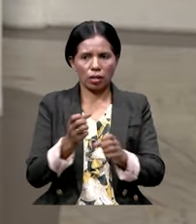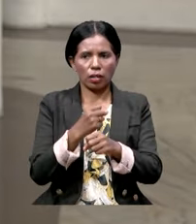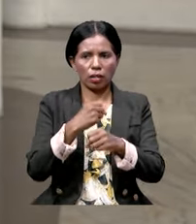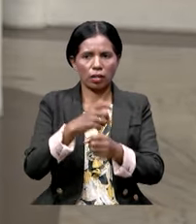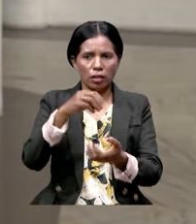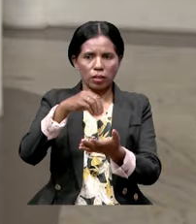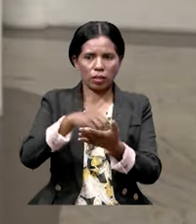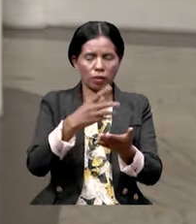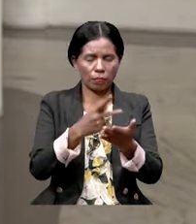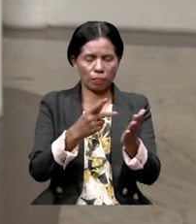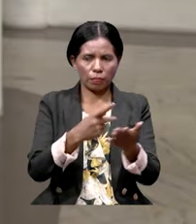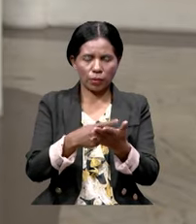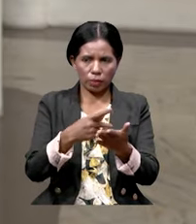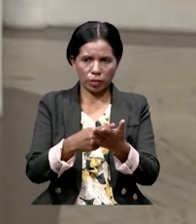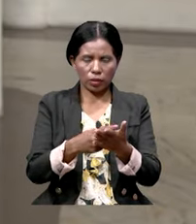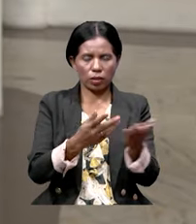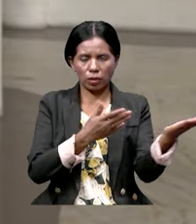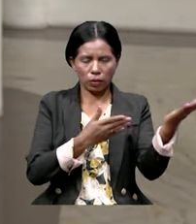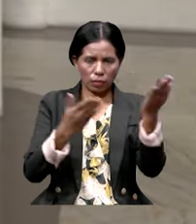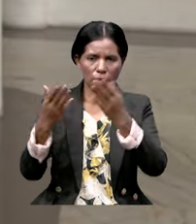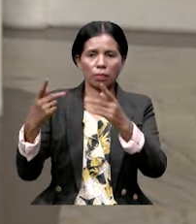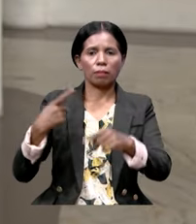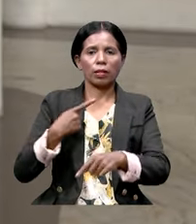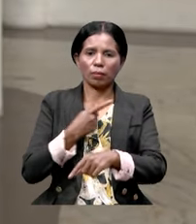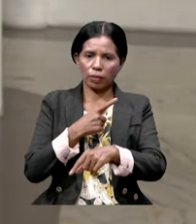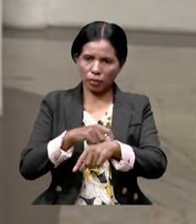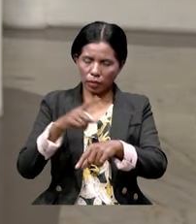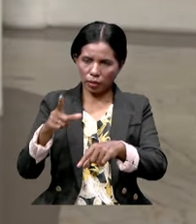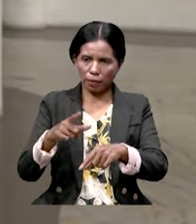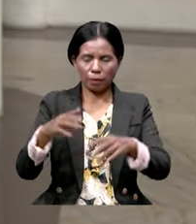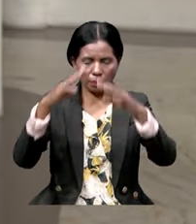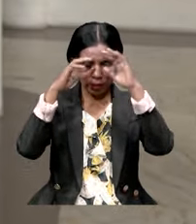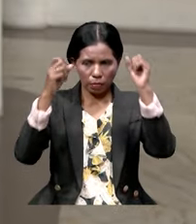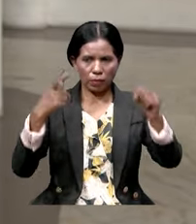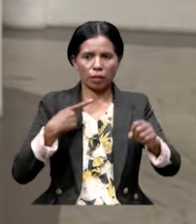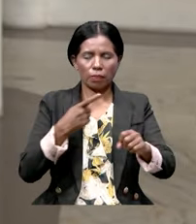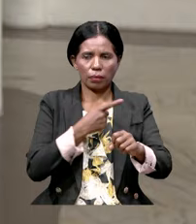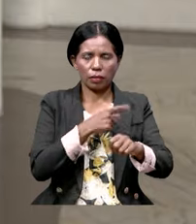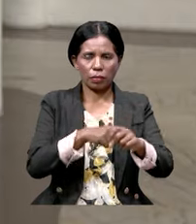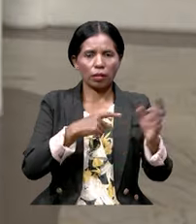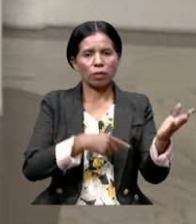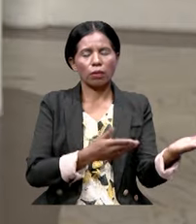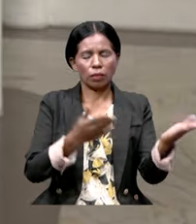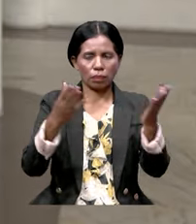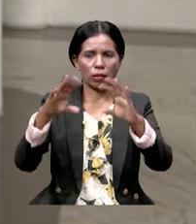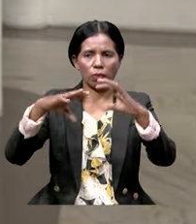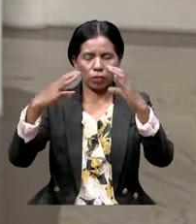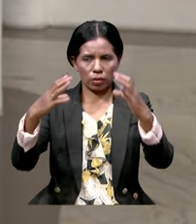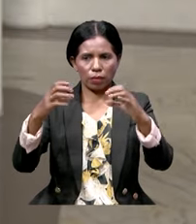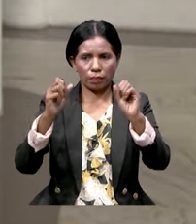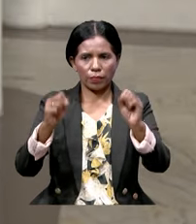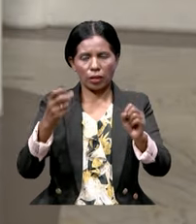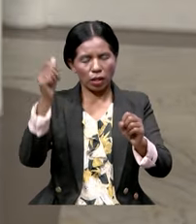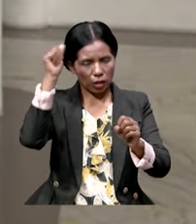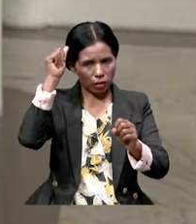criação da proposta será no Parlamento Nacional, Parlamento, presidente do Parlamento Nacional baixa vai a comissão, comissão